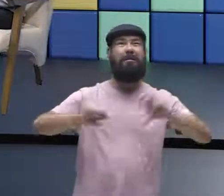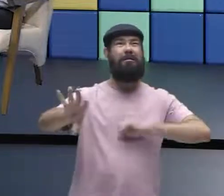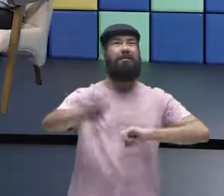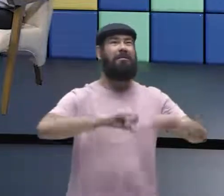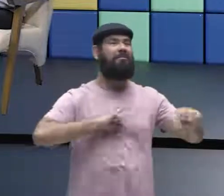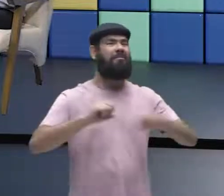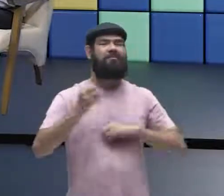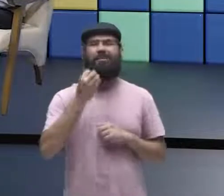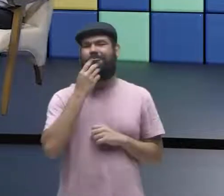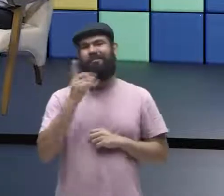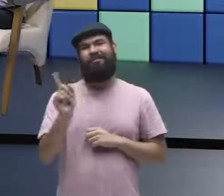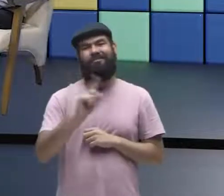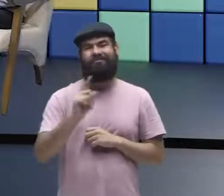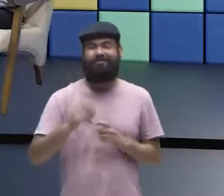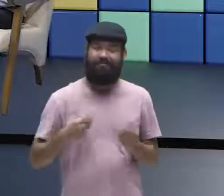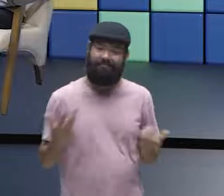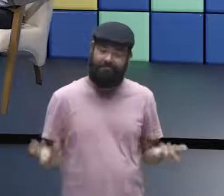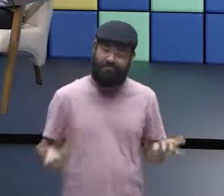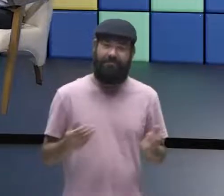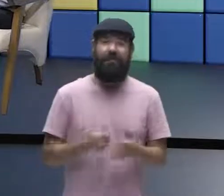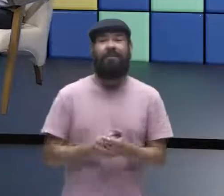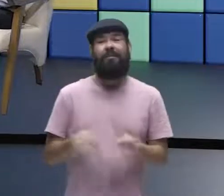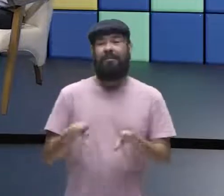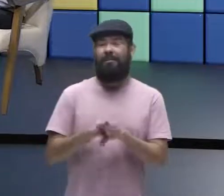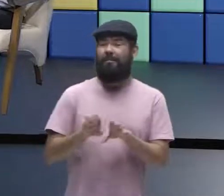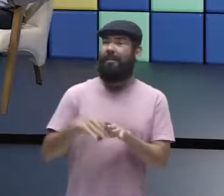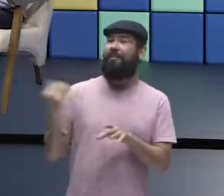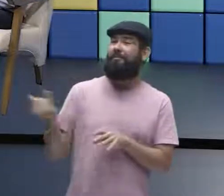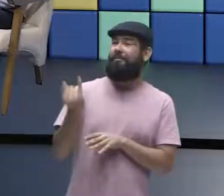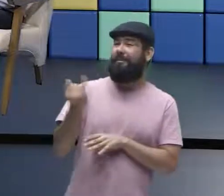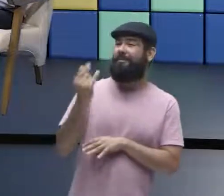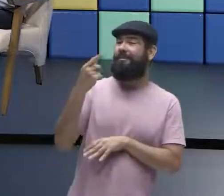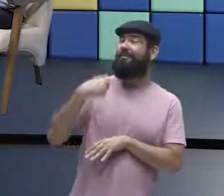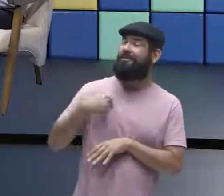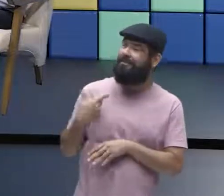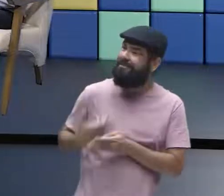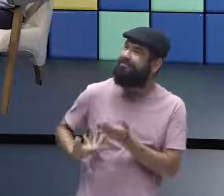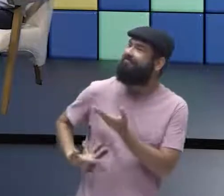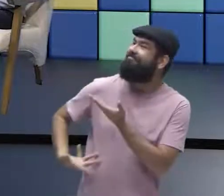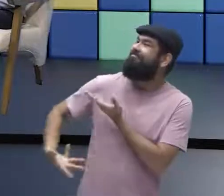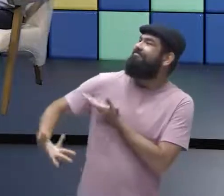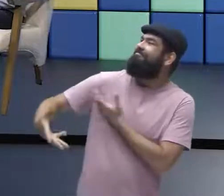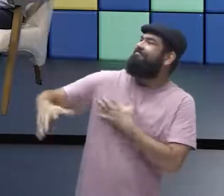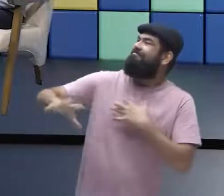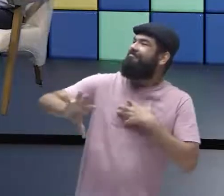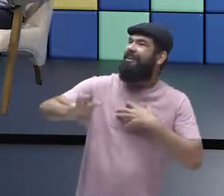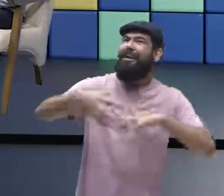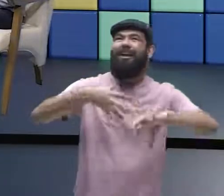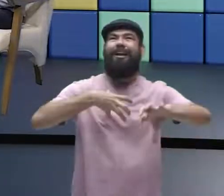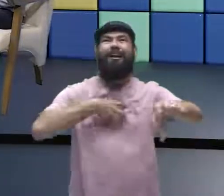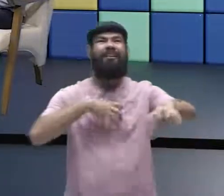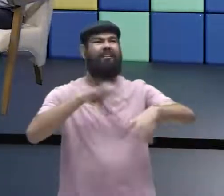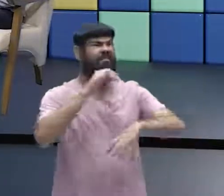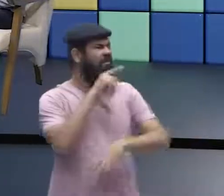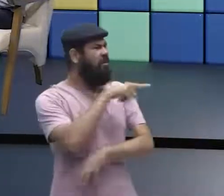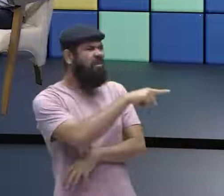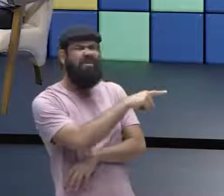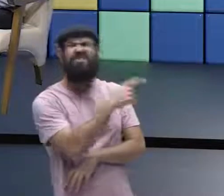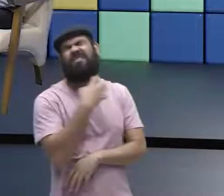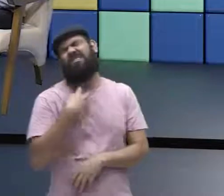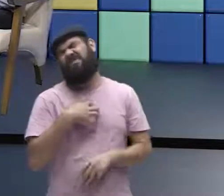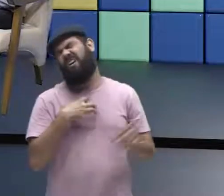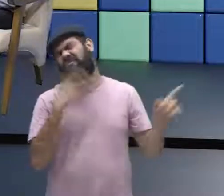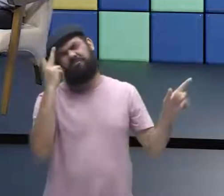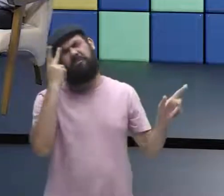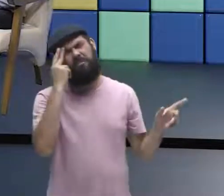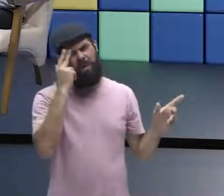bem. Não está bem. E o quanto é importante também as pessoas terem empatia, né? Ver, reconhecer que uma pessoa hoje ela está irritada, vamos